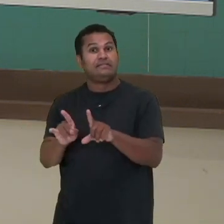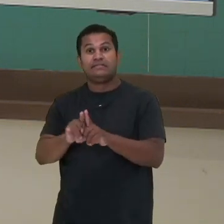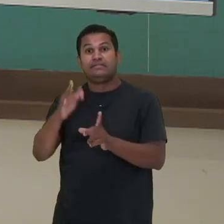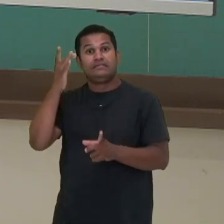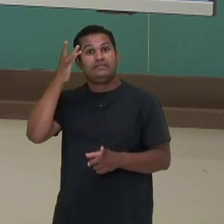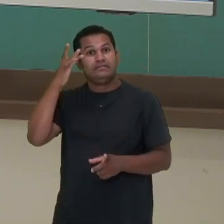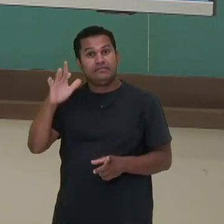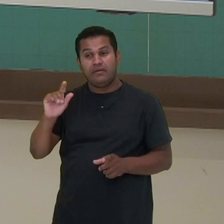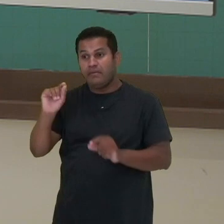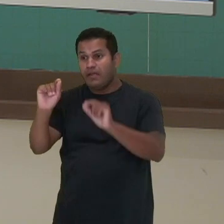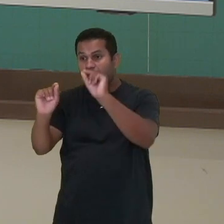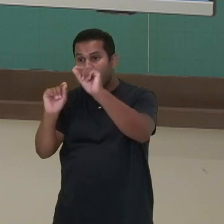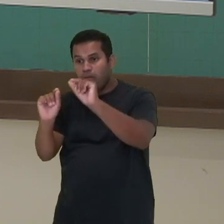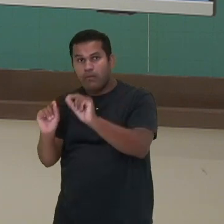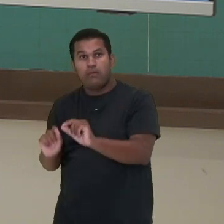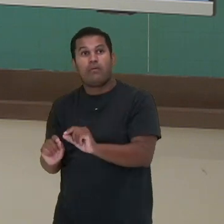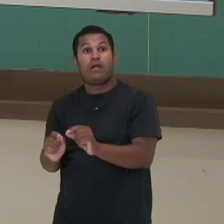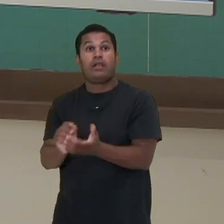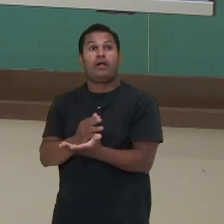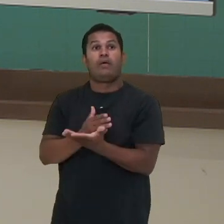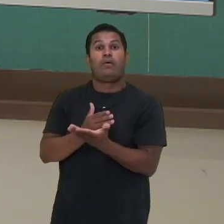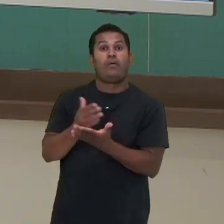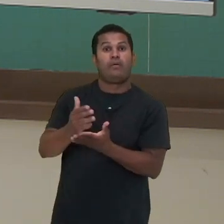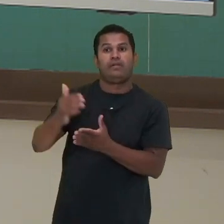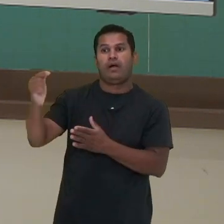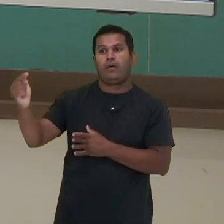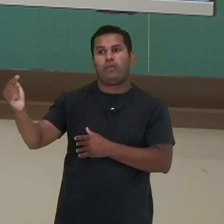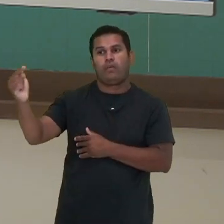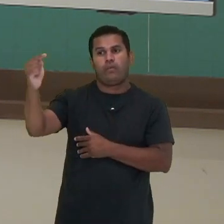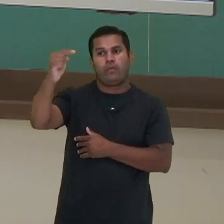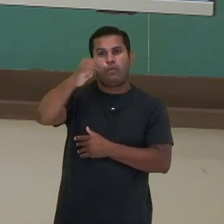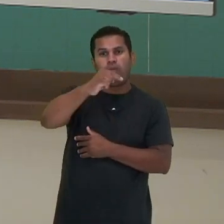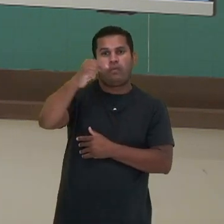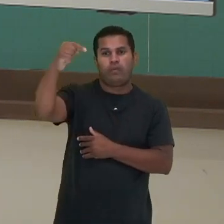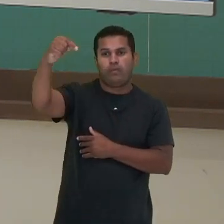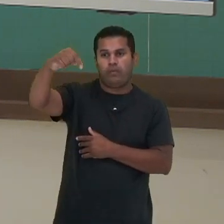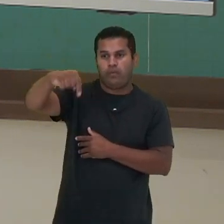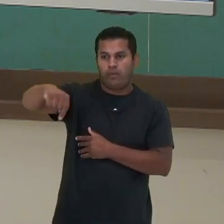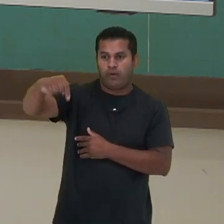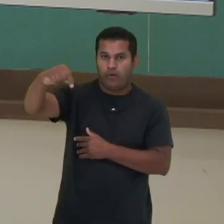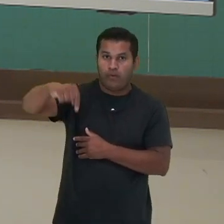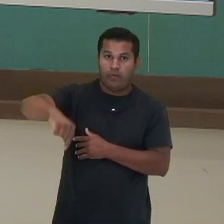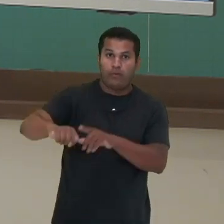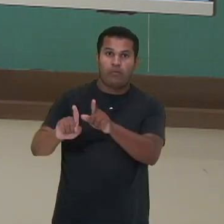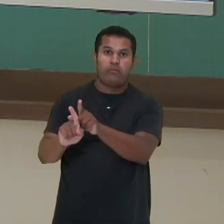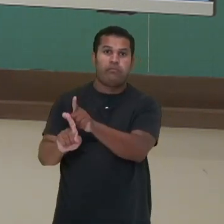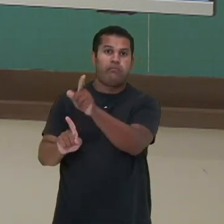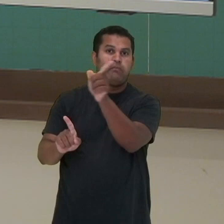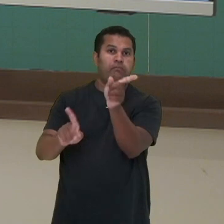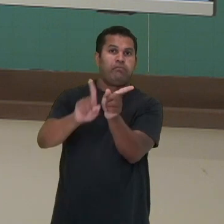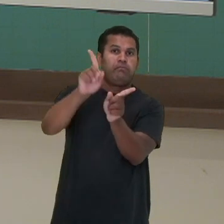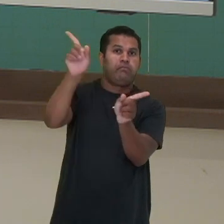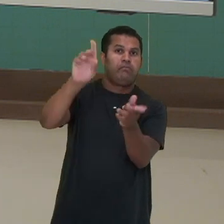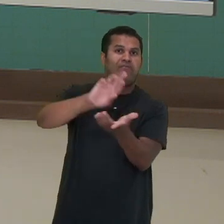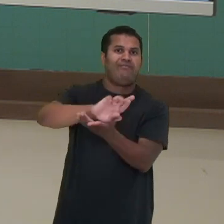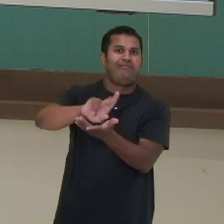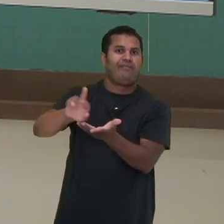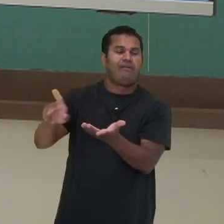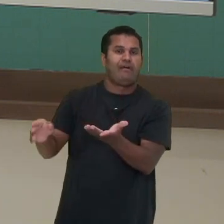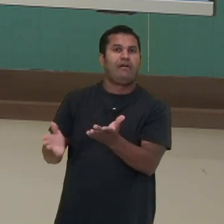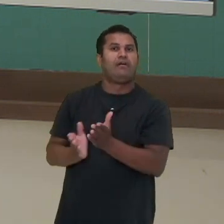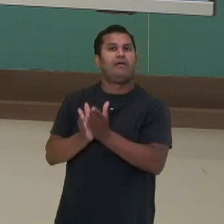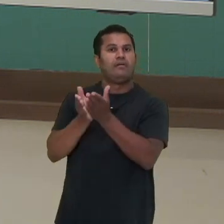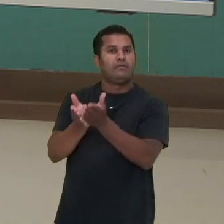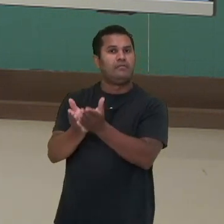navegações iniciadas pelos portugueses. Então aqui, ó, as especiarias não foram cobiçadas apenas por portugueses.